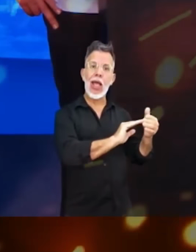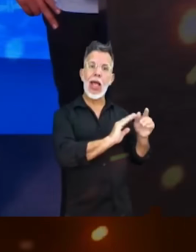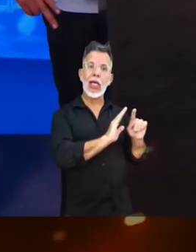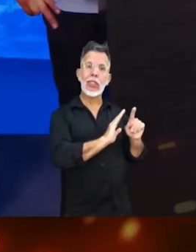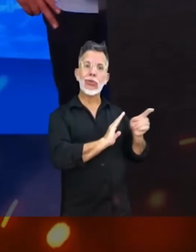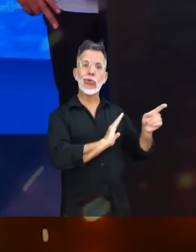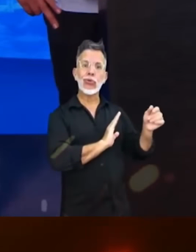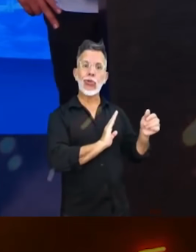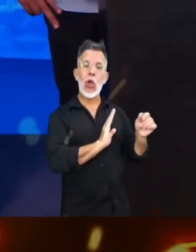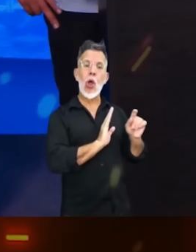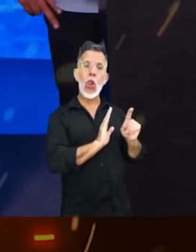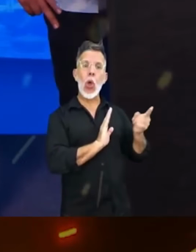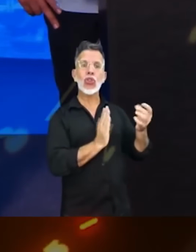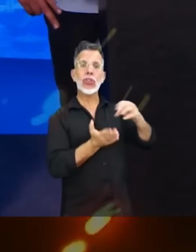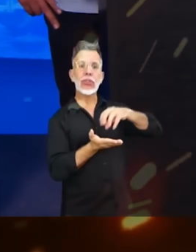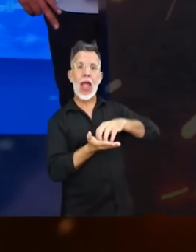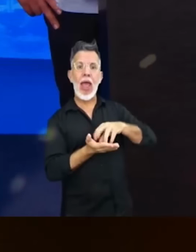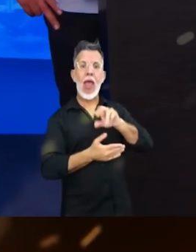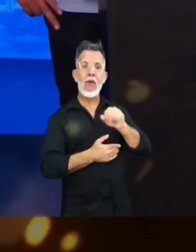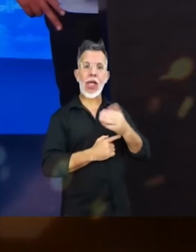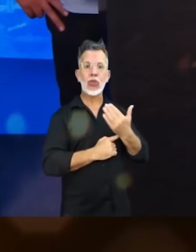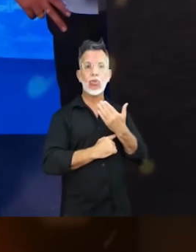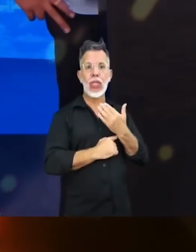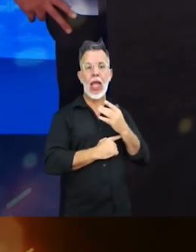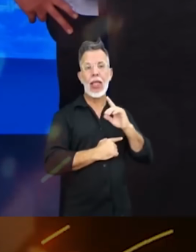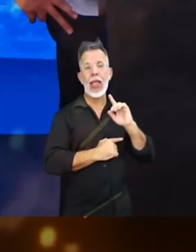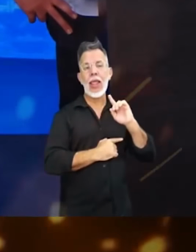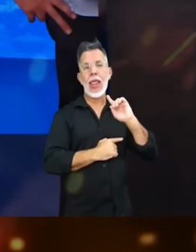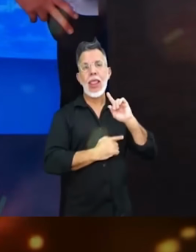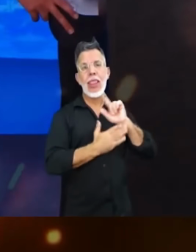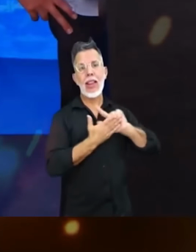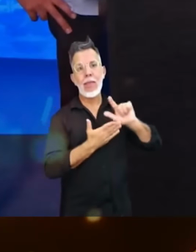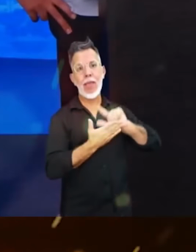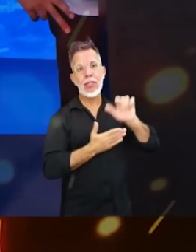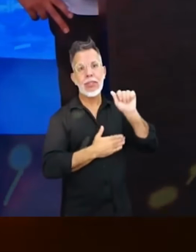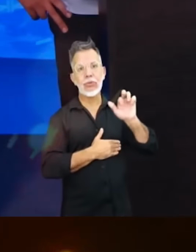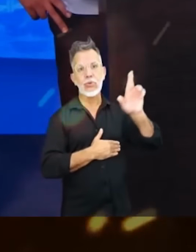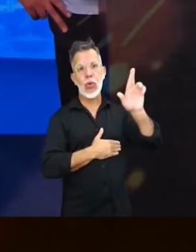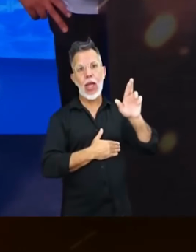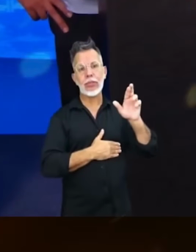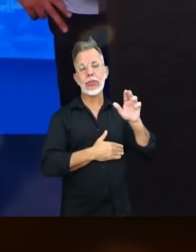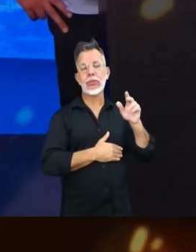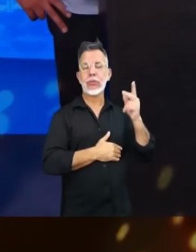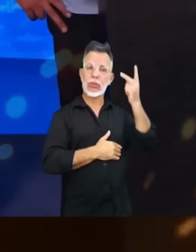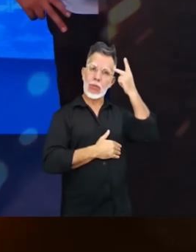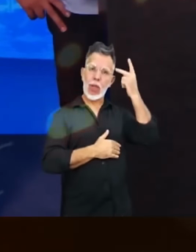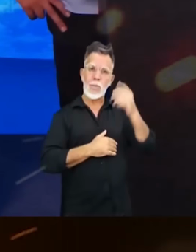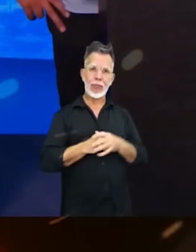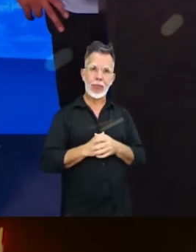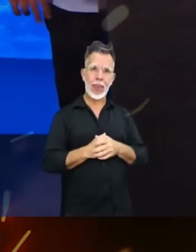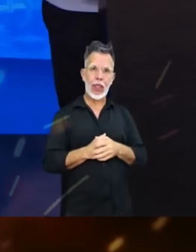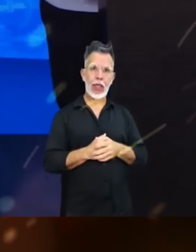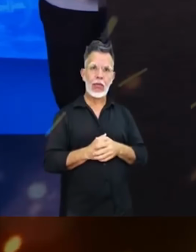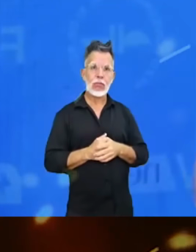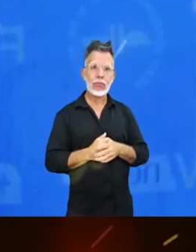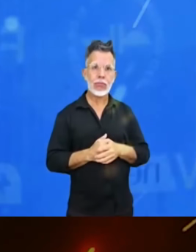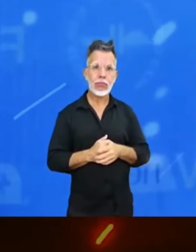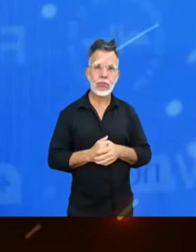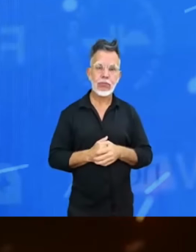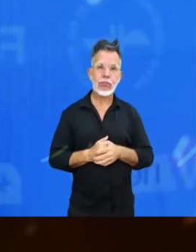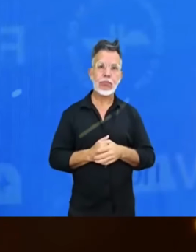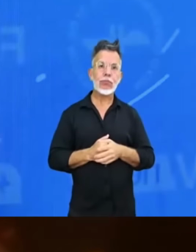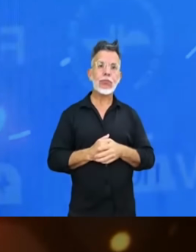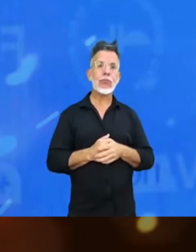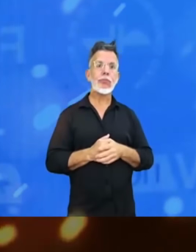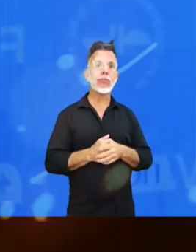o candidato respondia o candidato bolos me perguntou como é que era o nome do do rapaz né que fez a pergunta Pedro não não queria